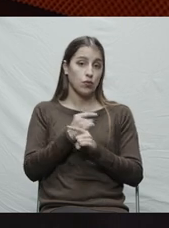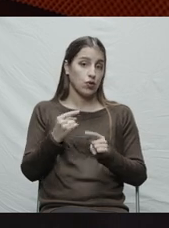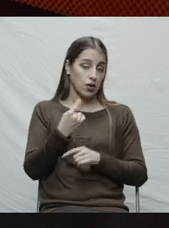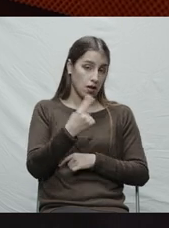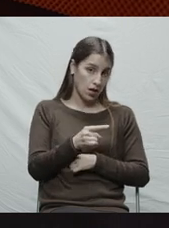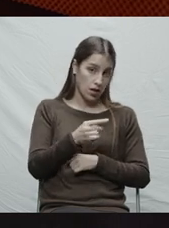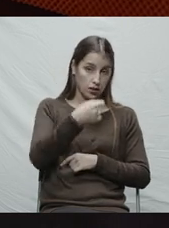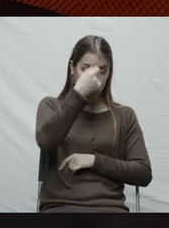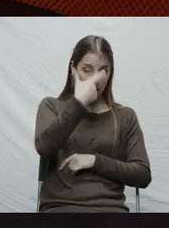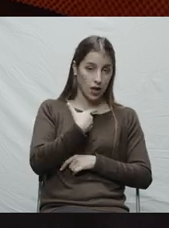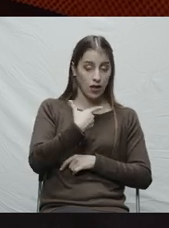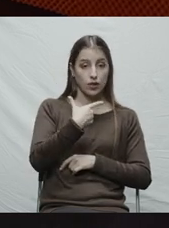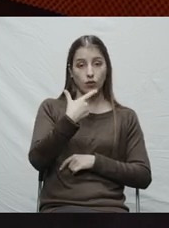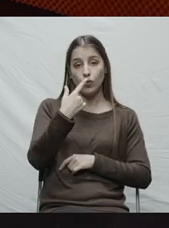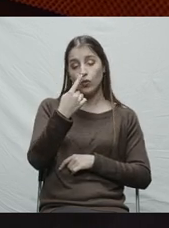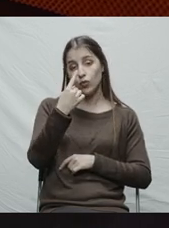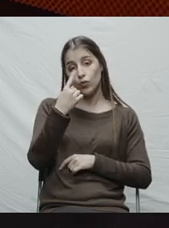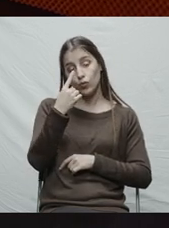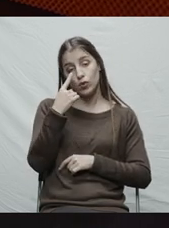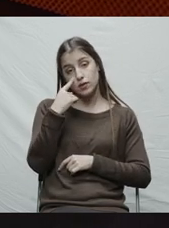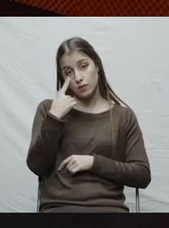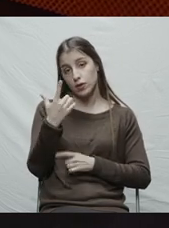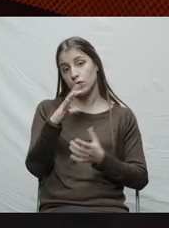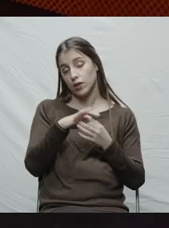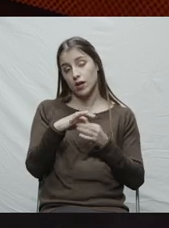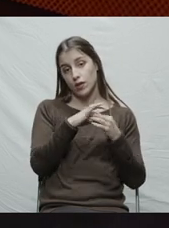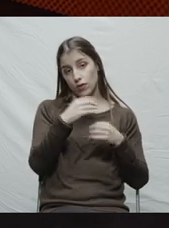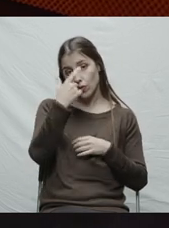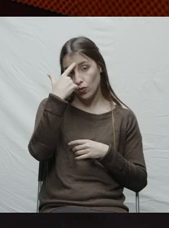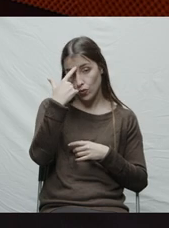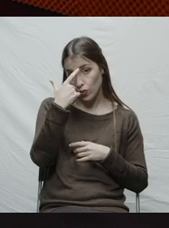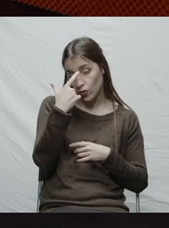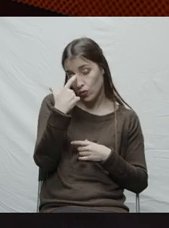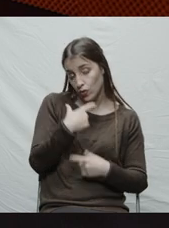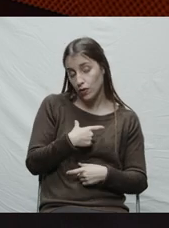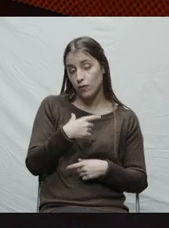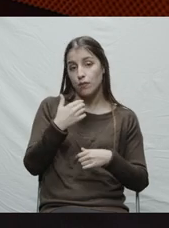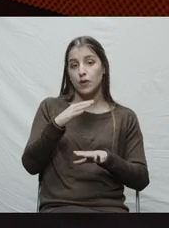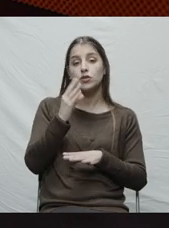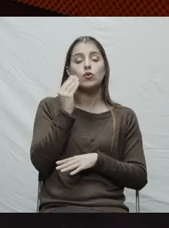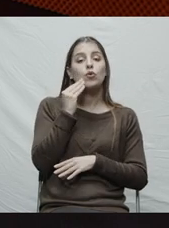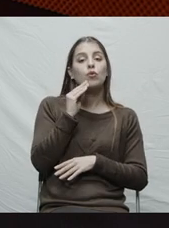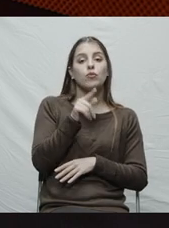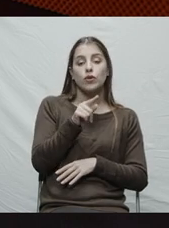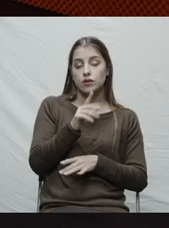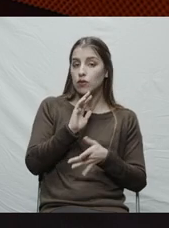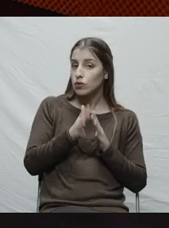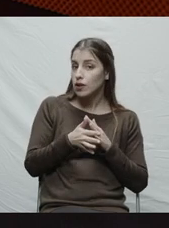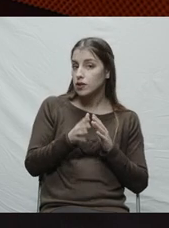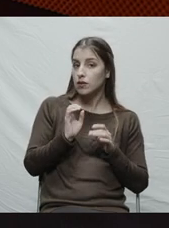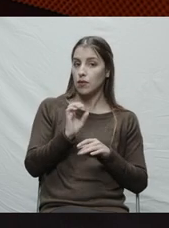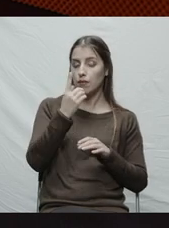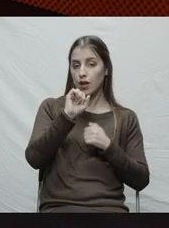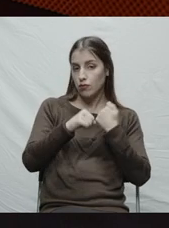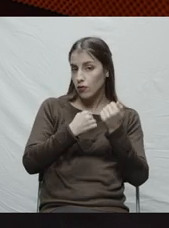todo outro historial e um Sim. conhecimento em relação ao corpo, mas também como é que isso surge? Vá lá, Joana, os primeiros